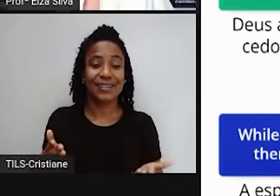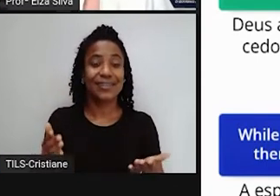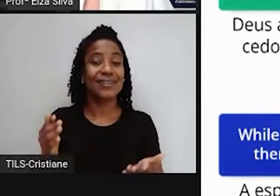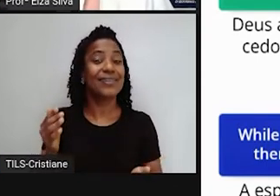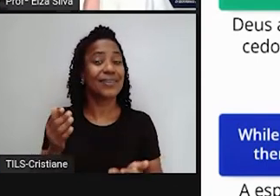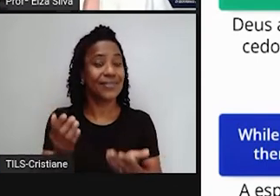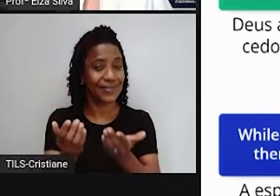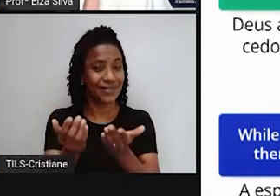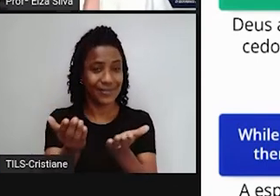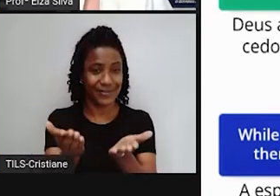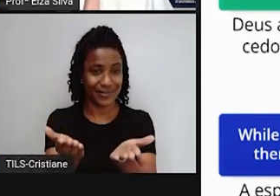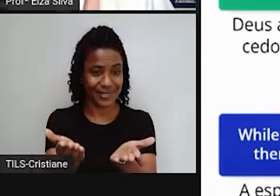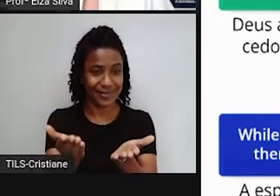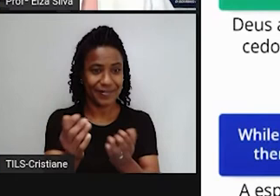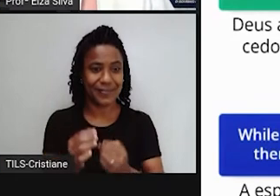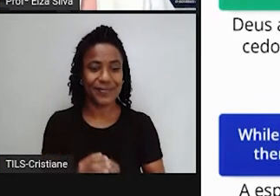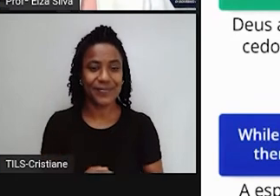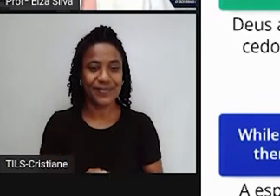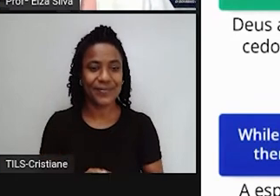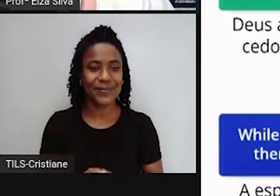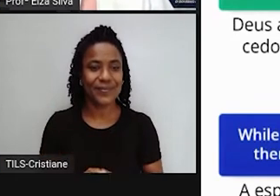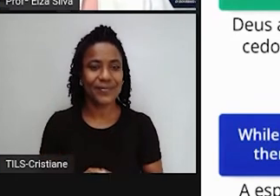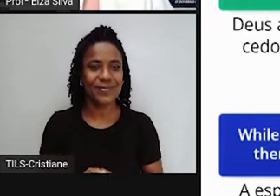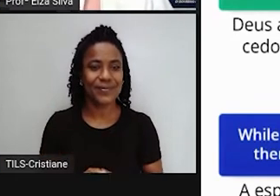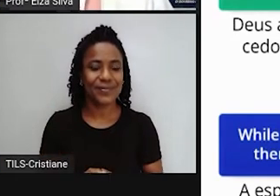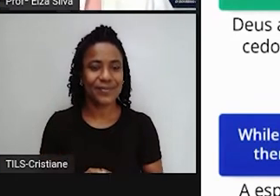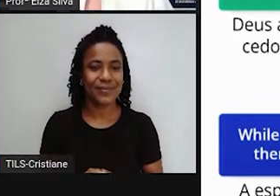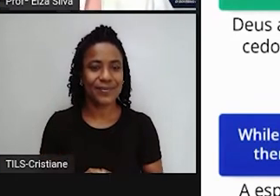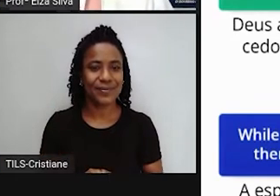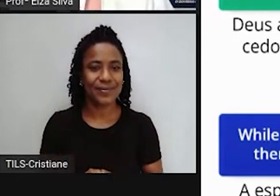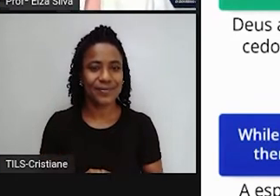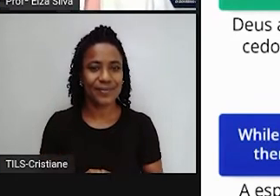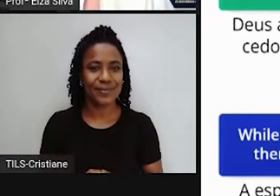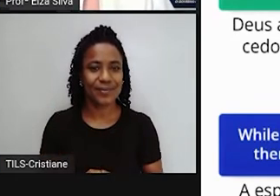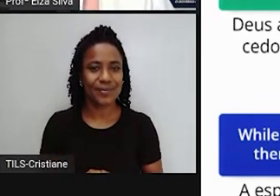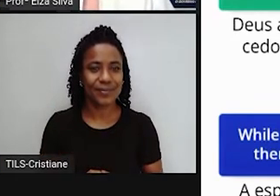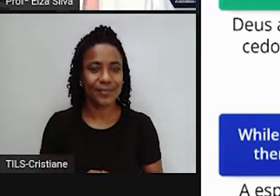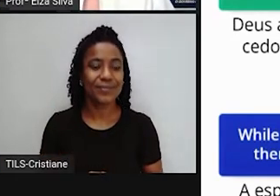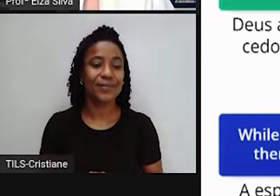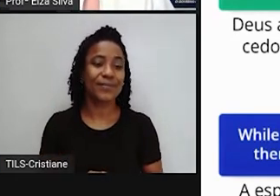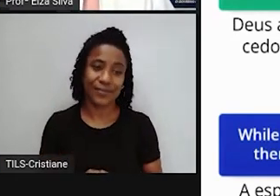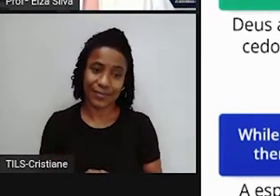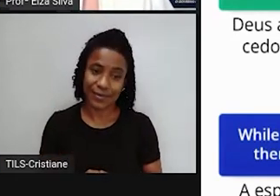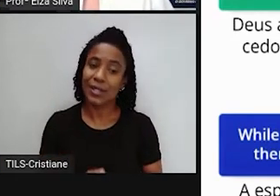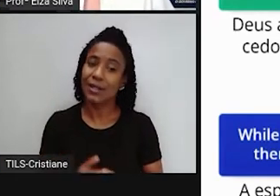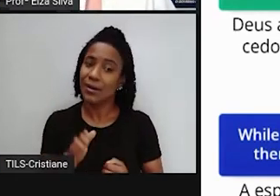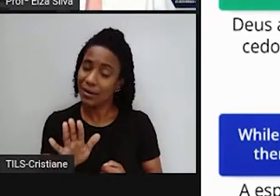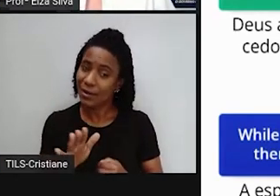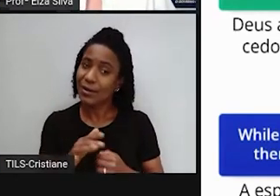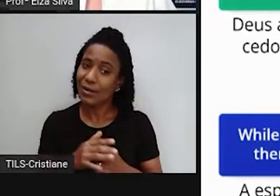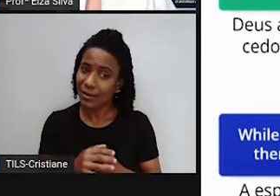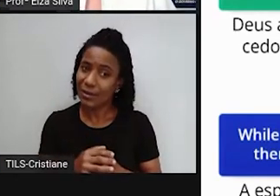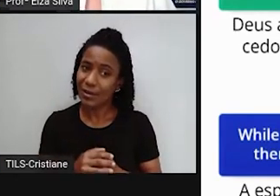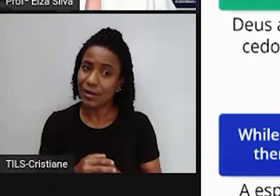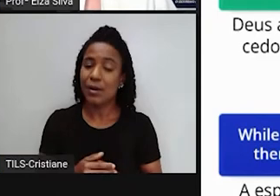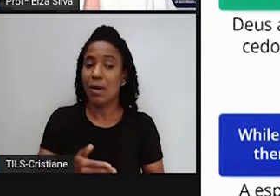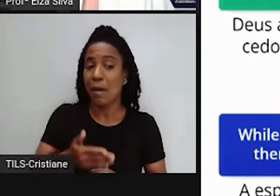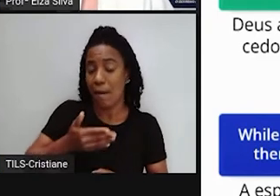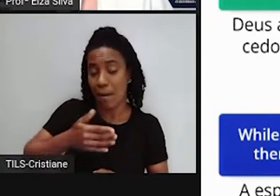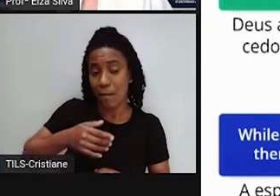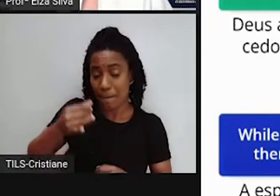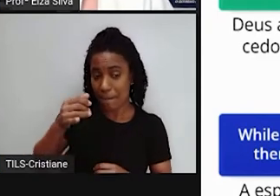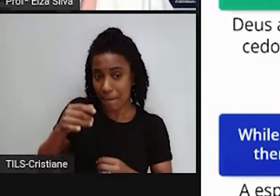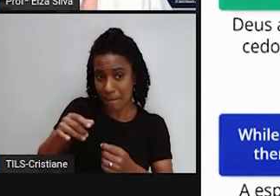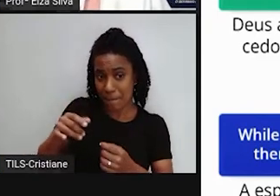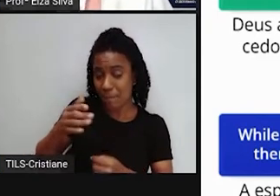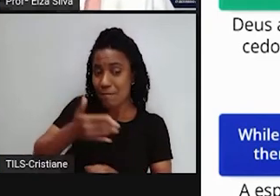safe than sorry. Better safe than sorry. Melhor prevenir do que remediar.